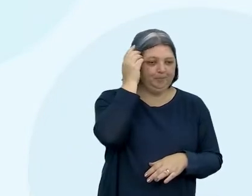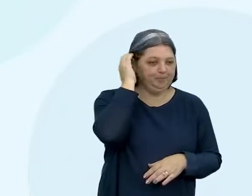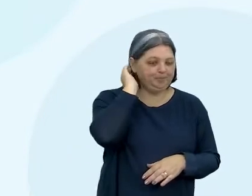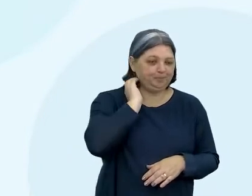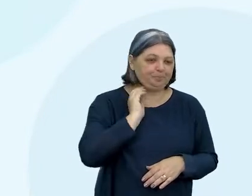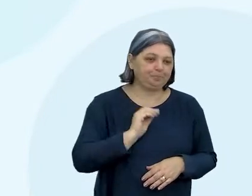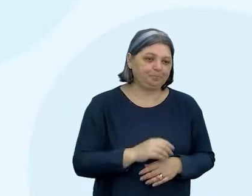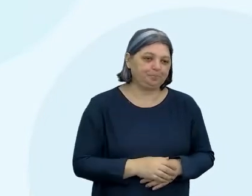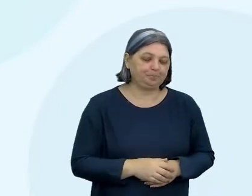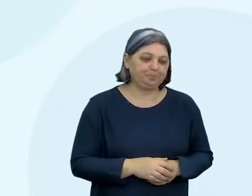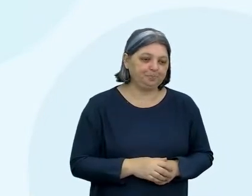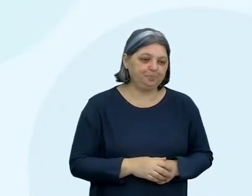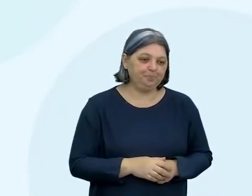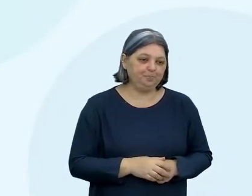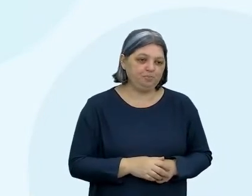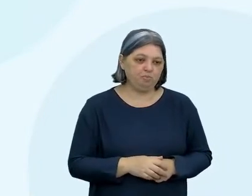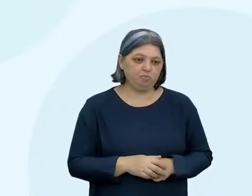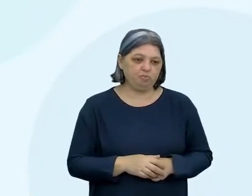aí